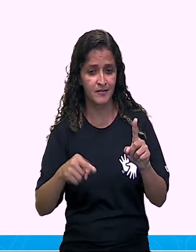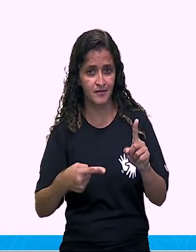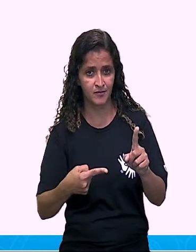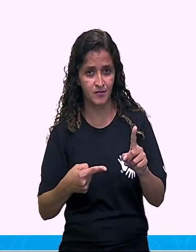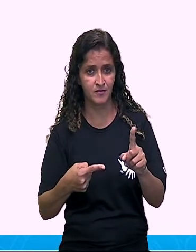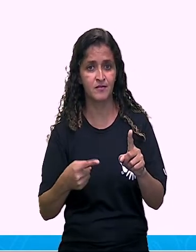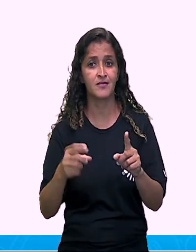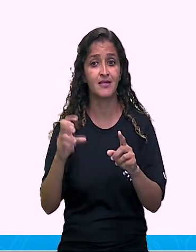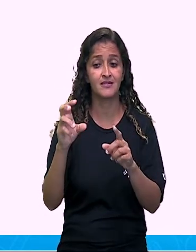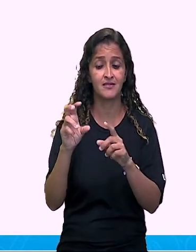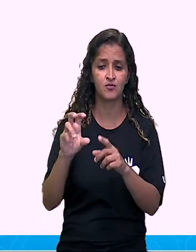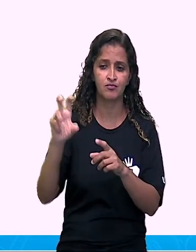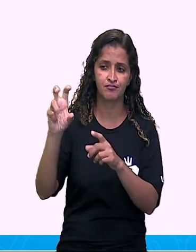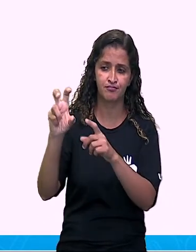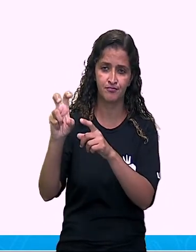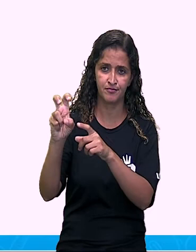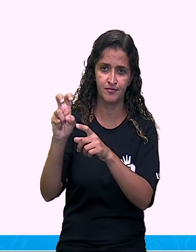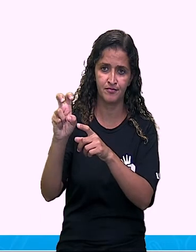5.